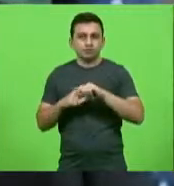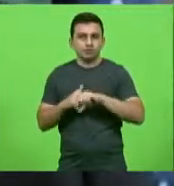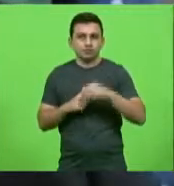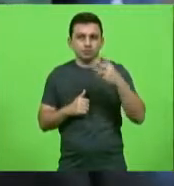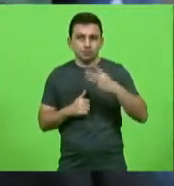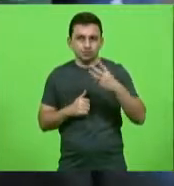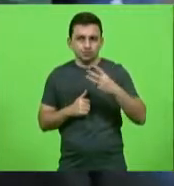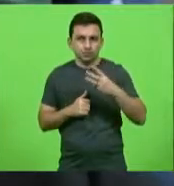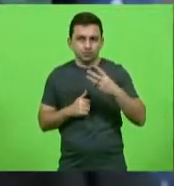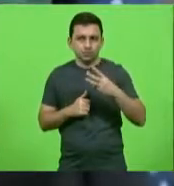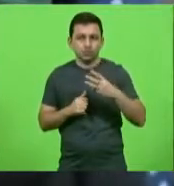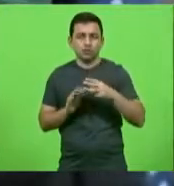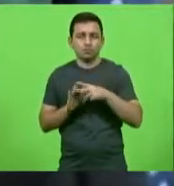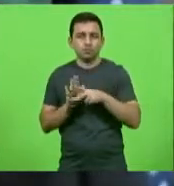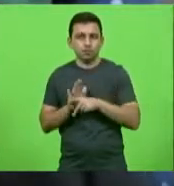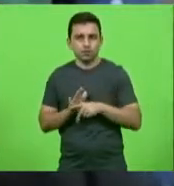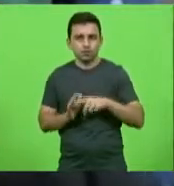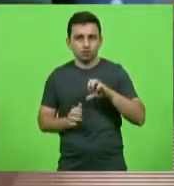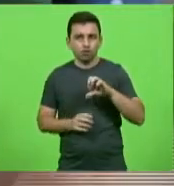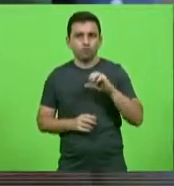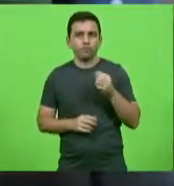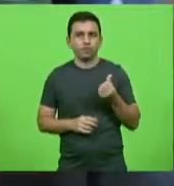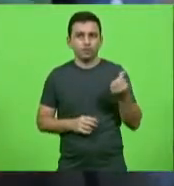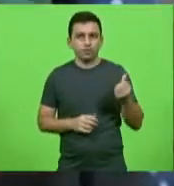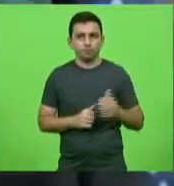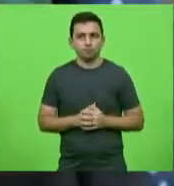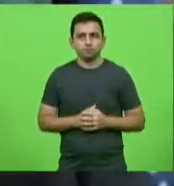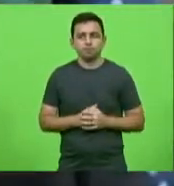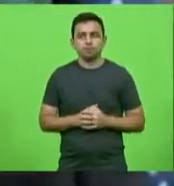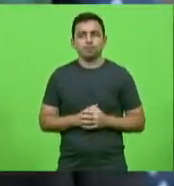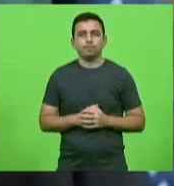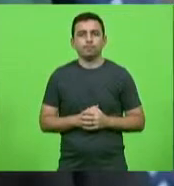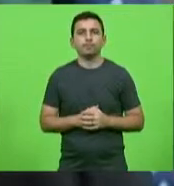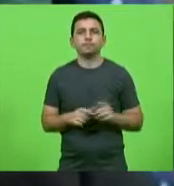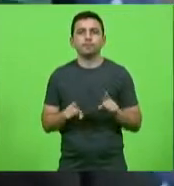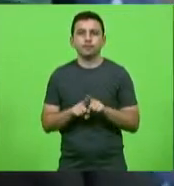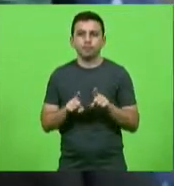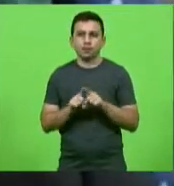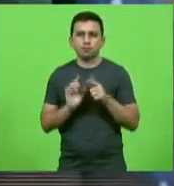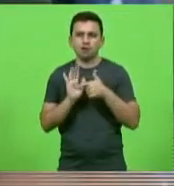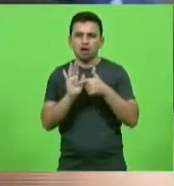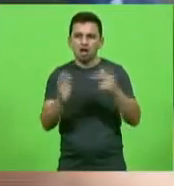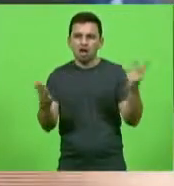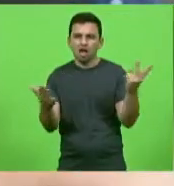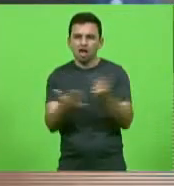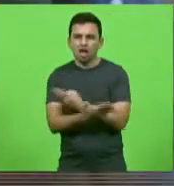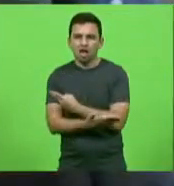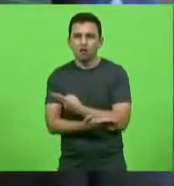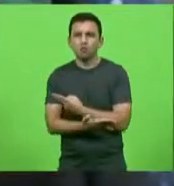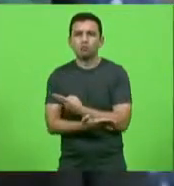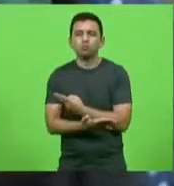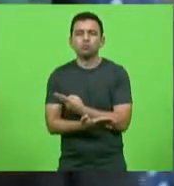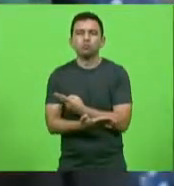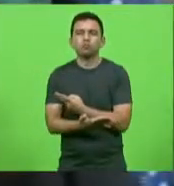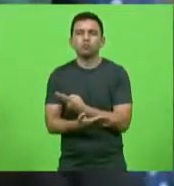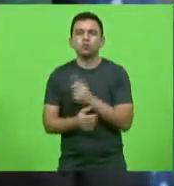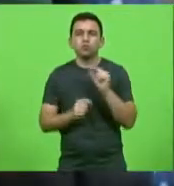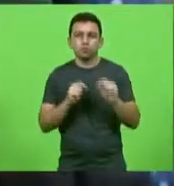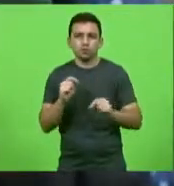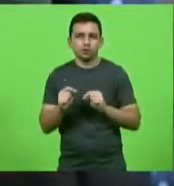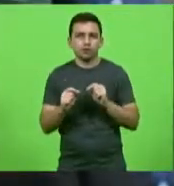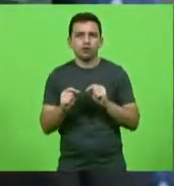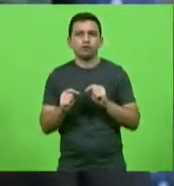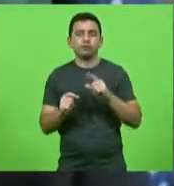provisória 966 de 2020. Na aferição da ocorrência do erro grosseiro serão considerados 1.